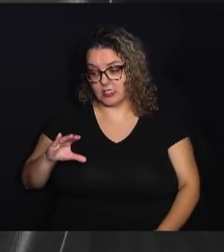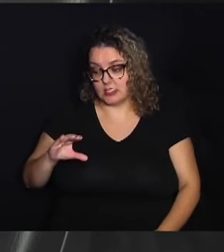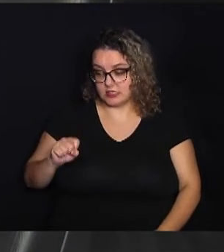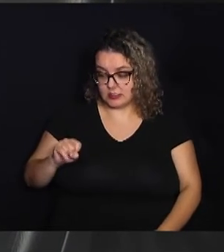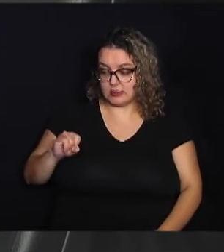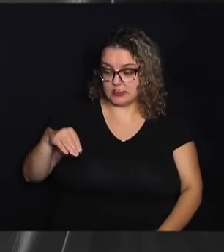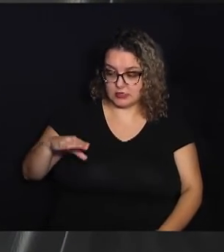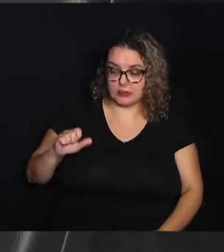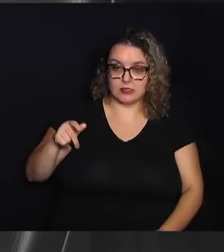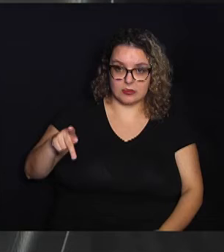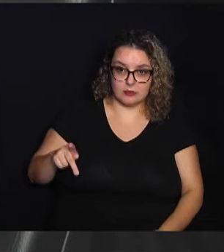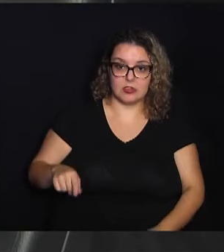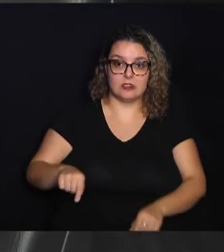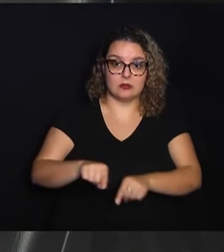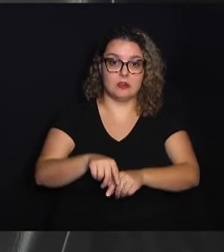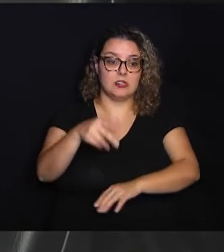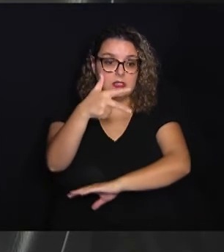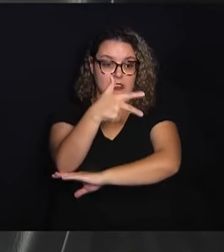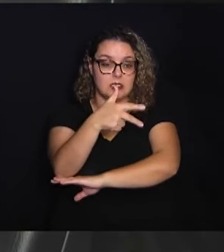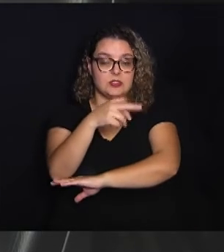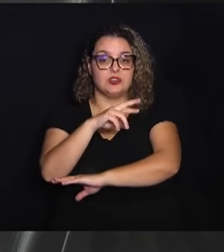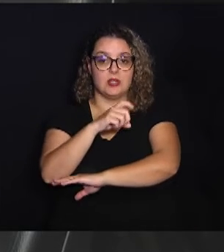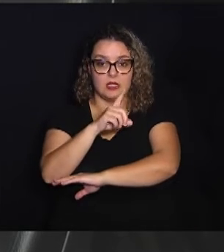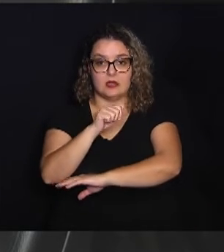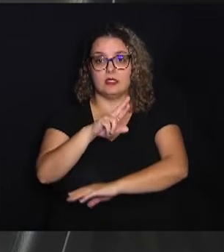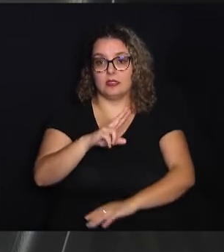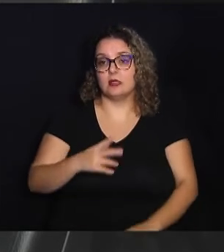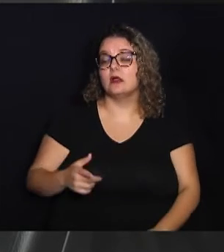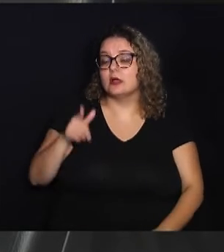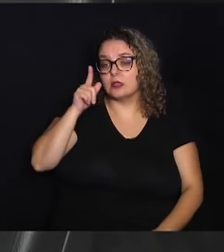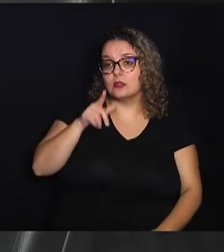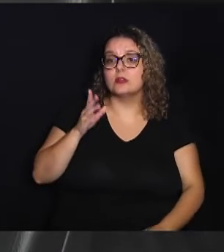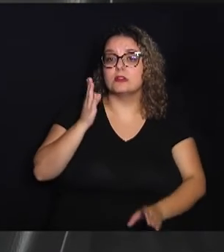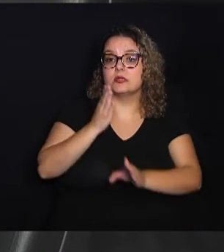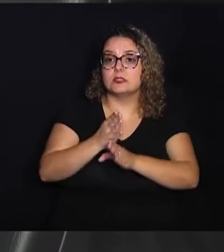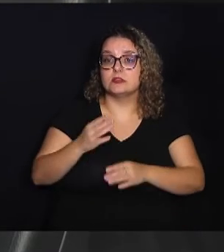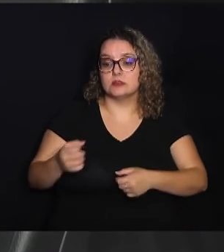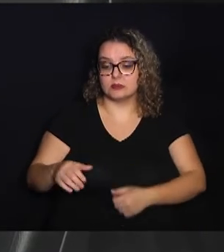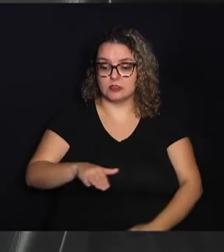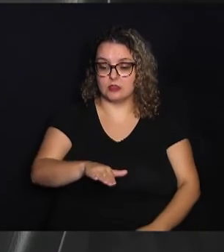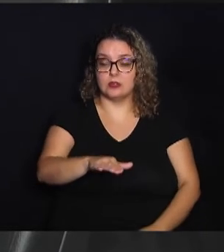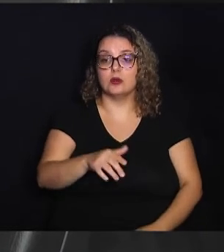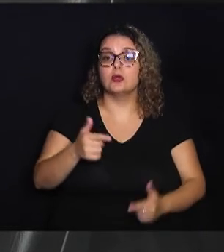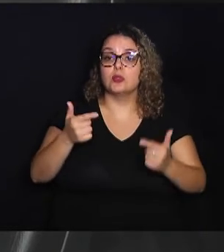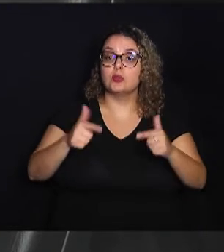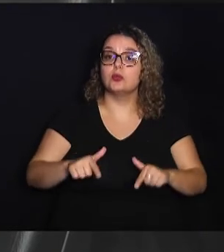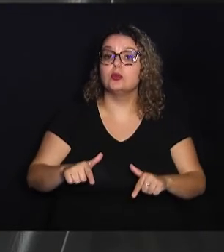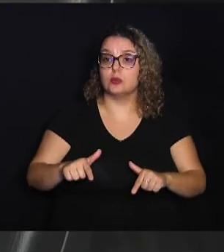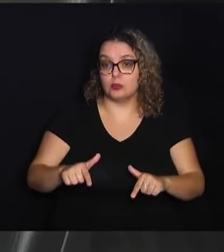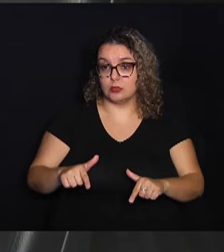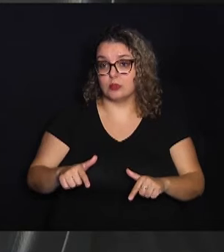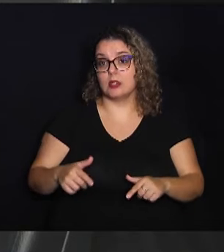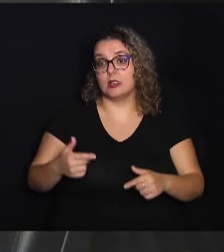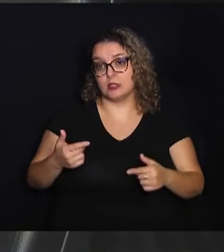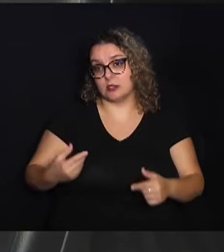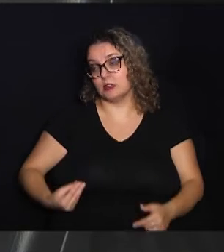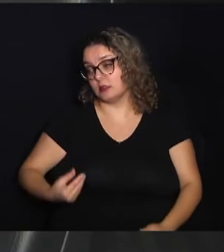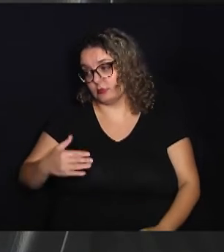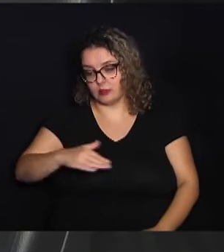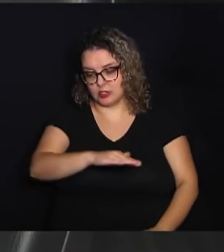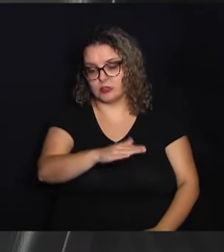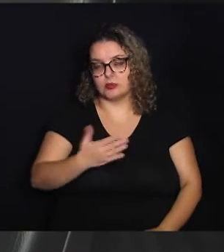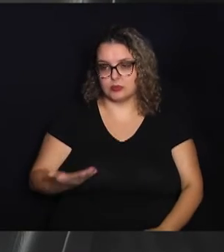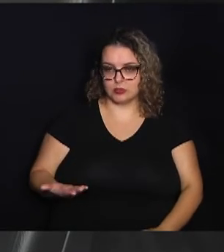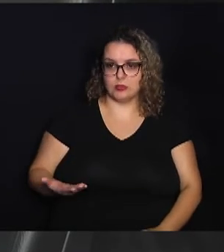de radar. E aí você consegue ter identificação dessa placa e consegue passar isso para os policiais. Então a Guarda Municipal